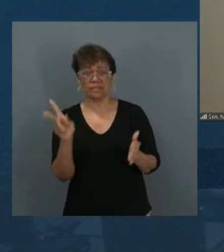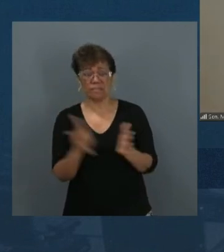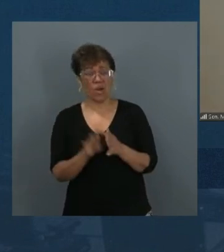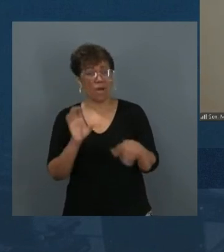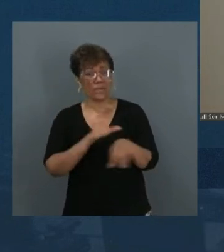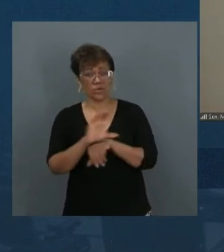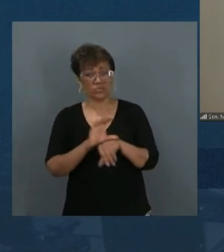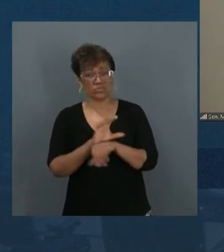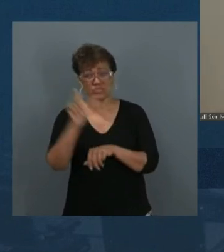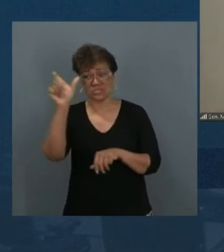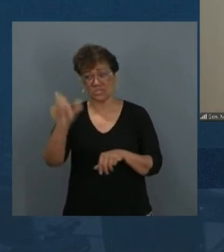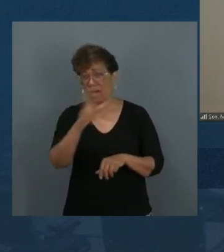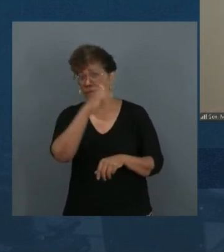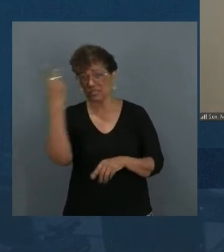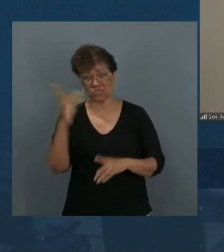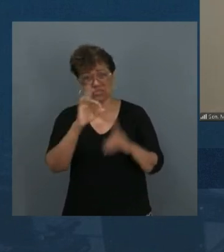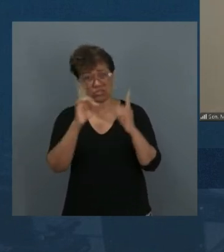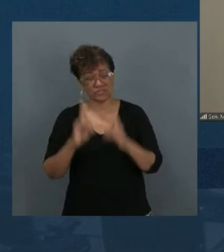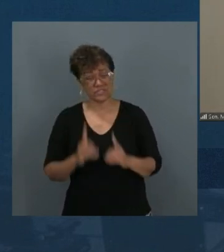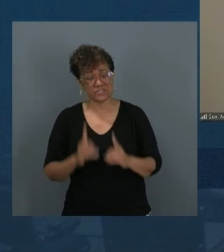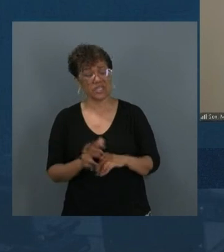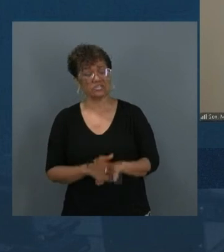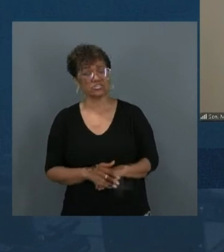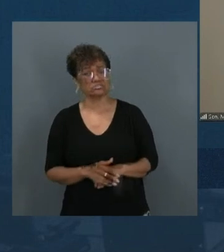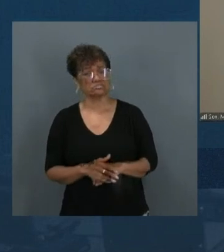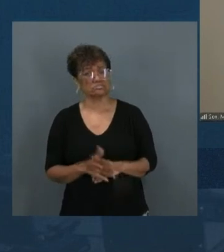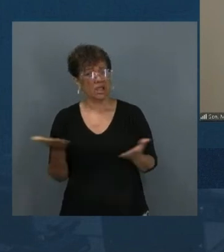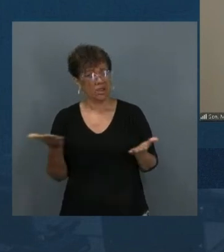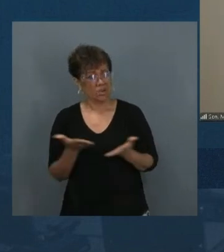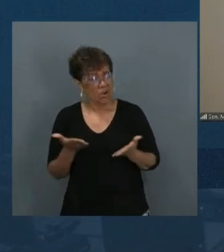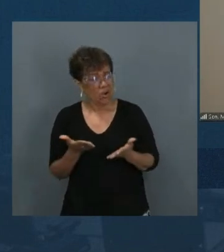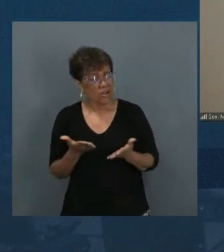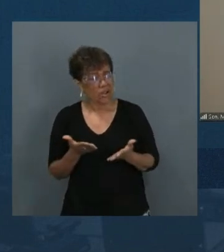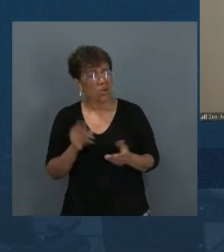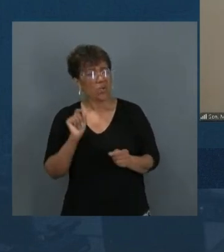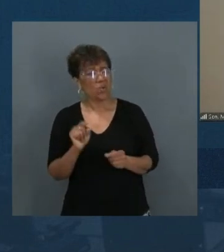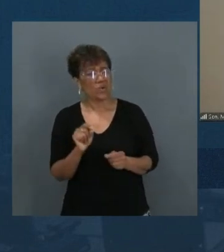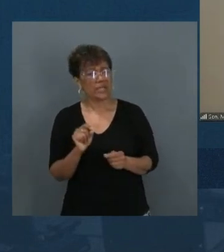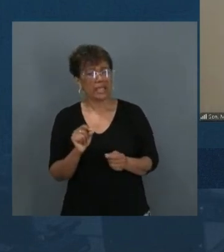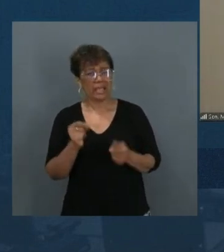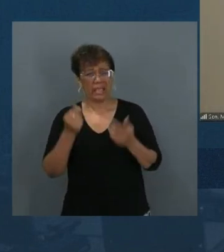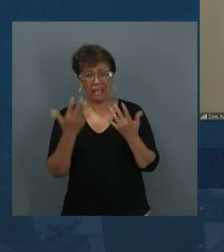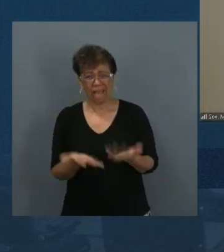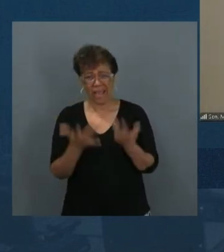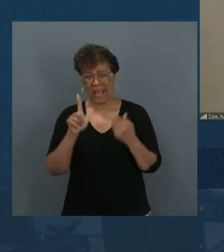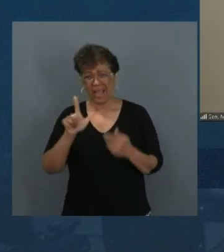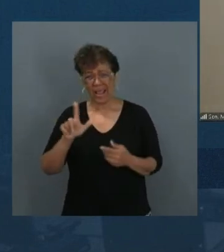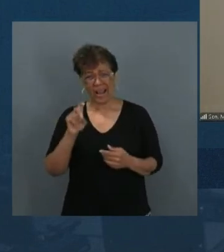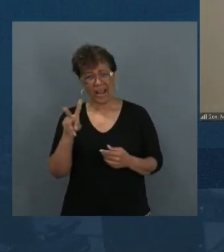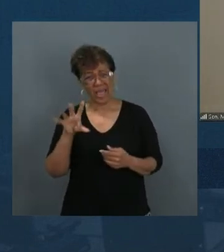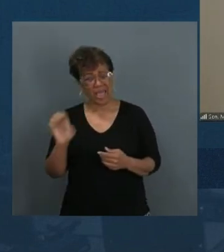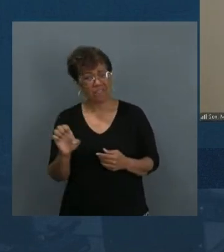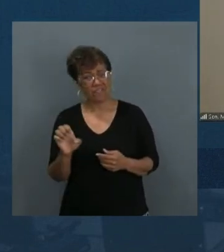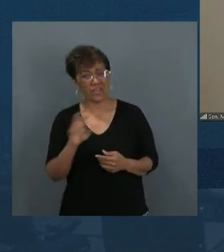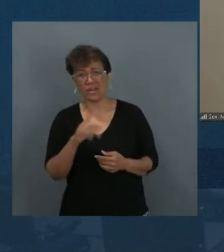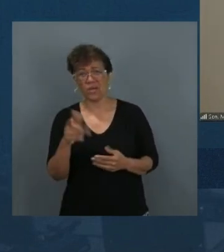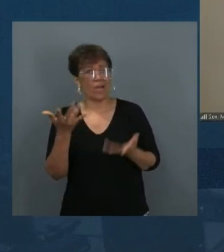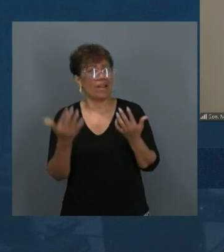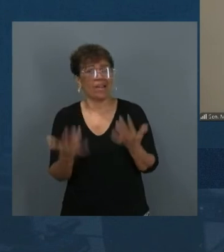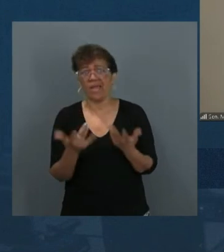Constituição cidadã. E vou dizer uma coisa para vocês, o fato de chamar leve não quer dizer que é